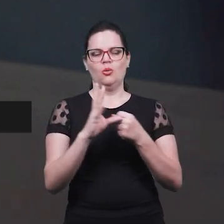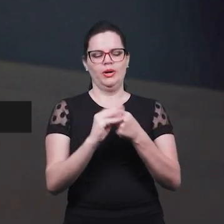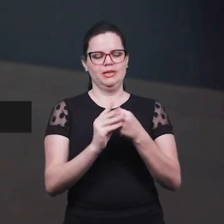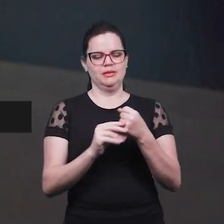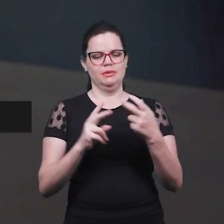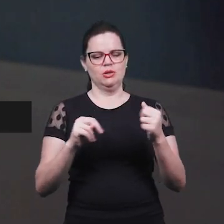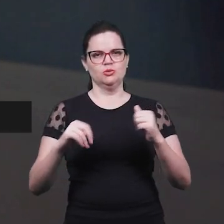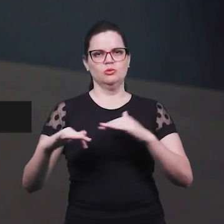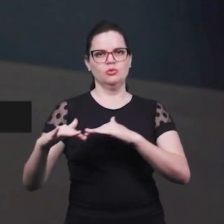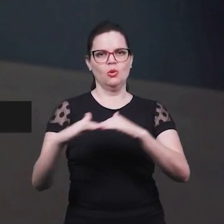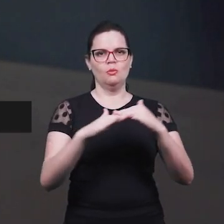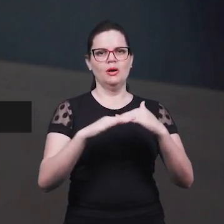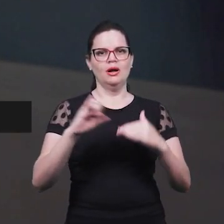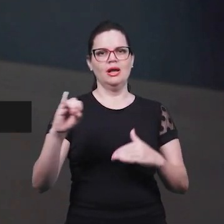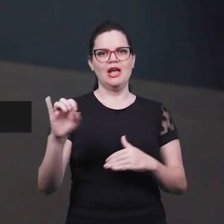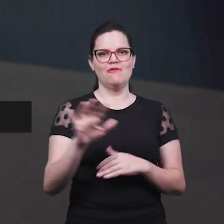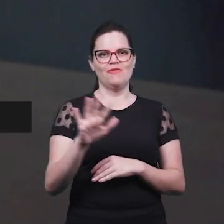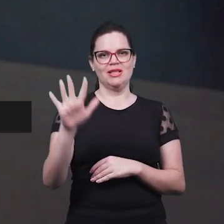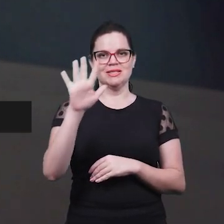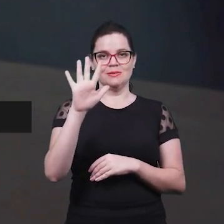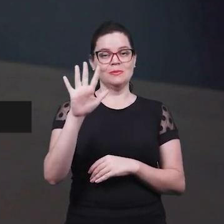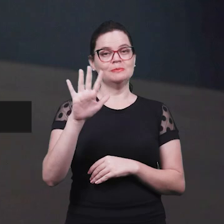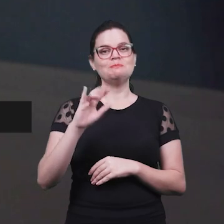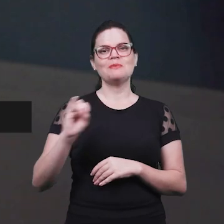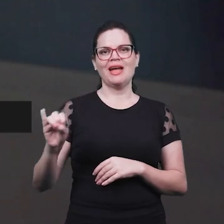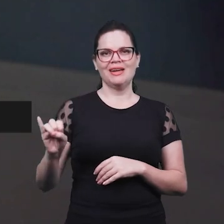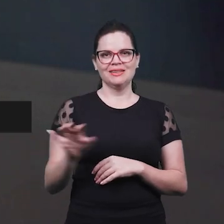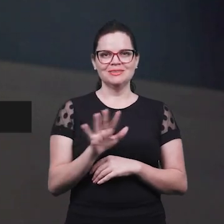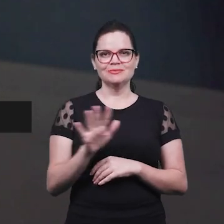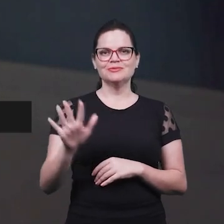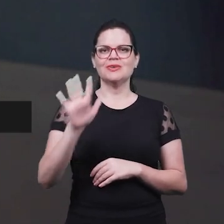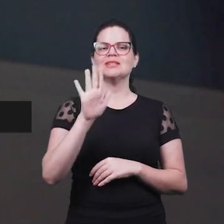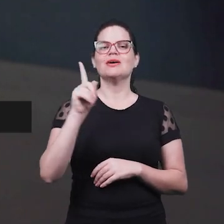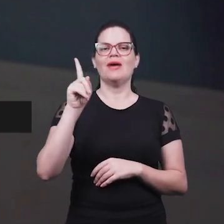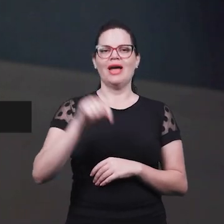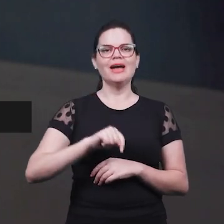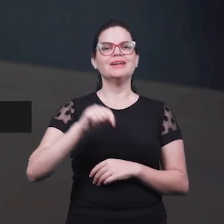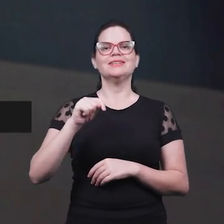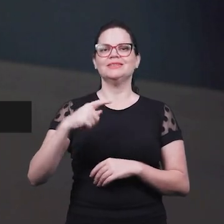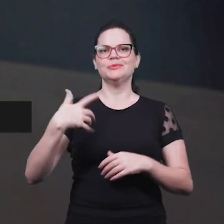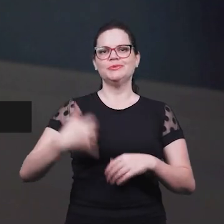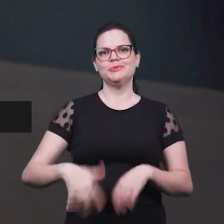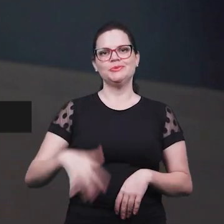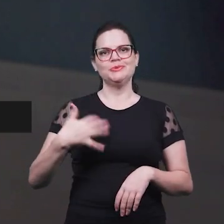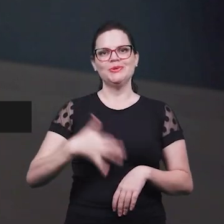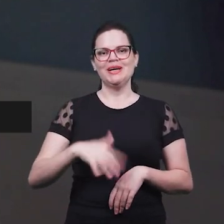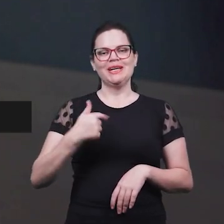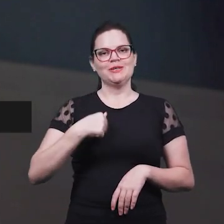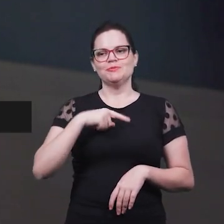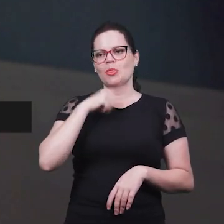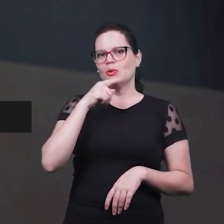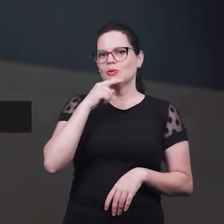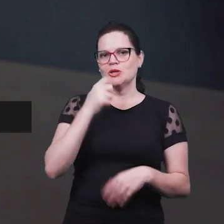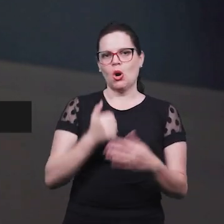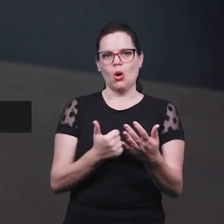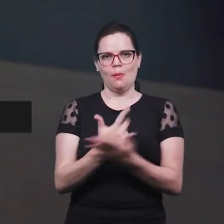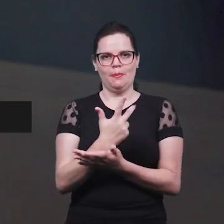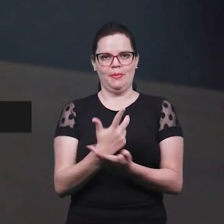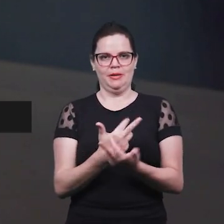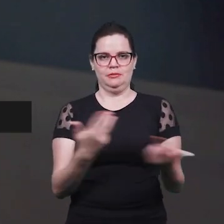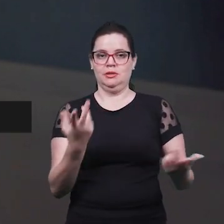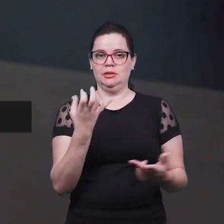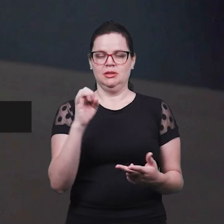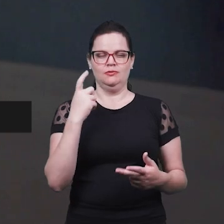a inflação que consome, que retira de nós o poder de compra, né? Então, na hora que eu vou fazer